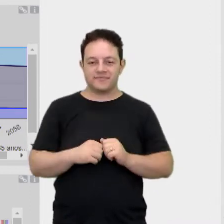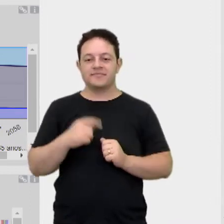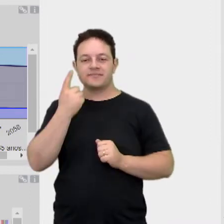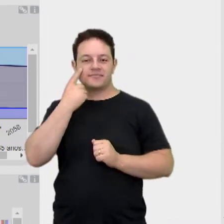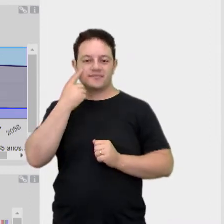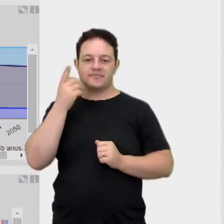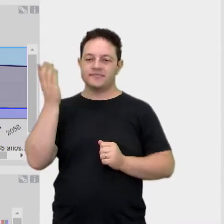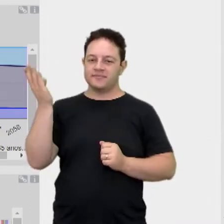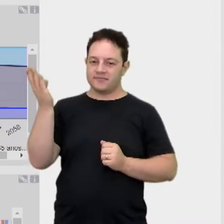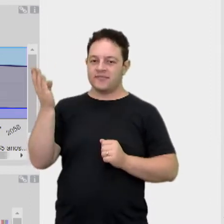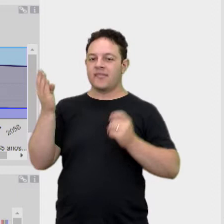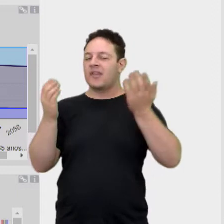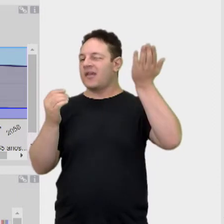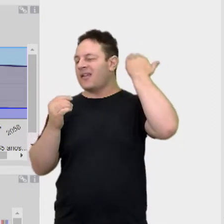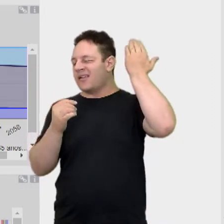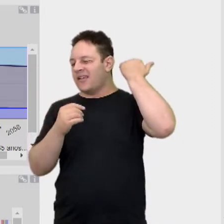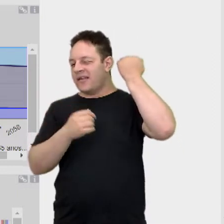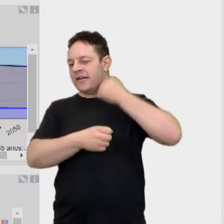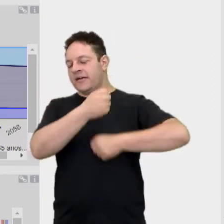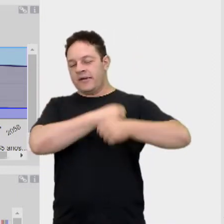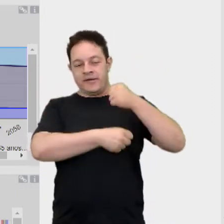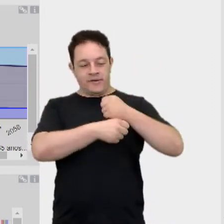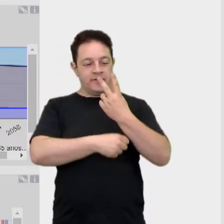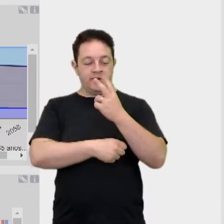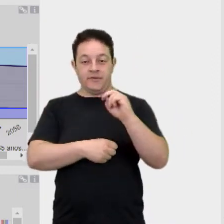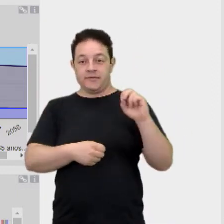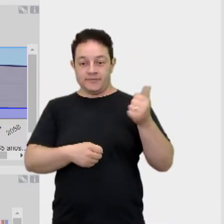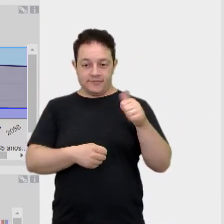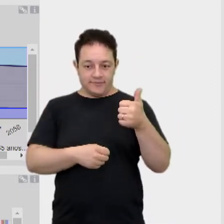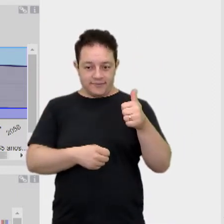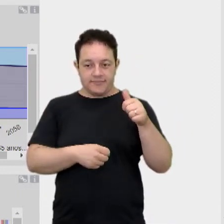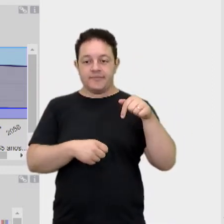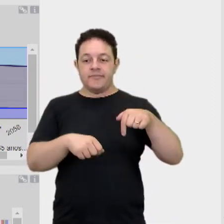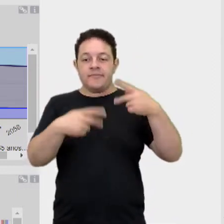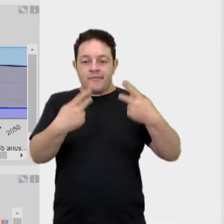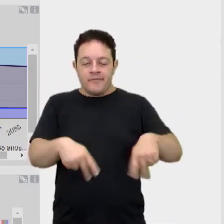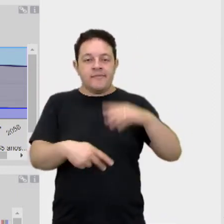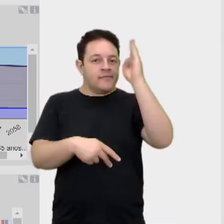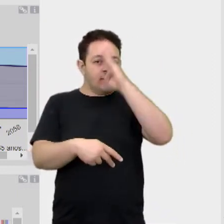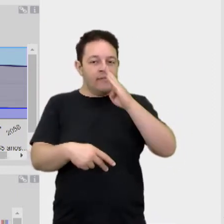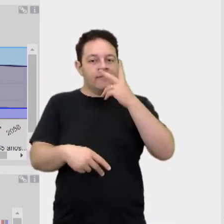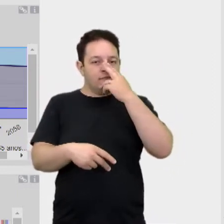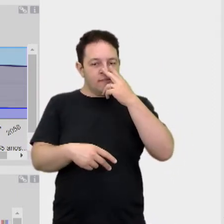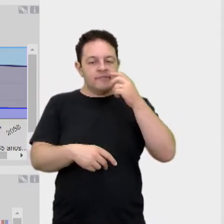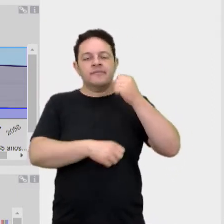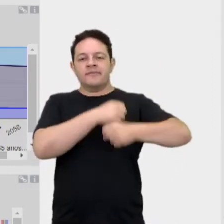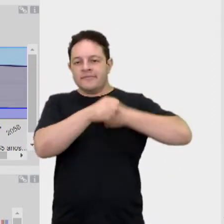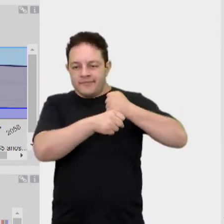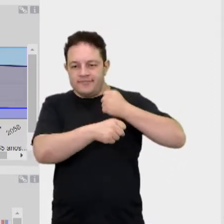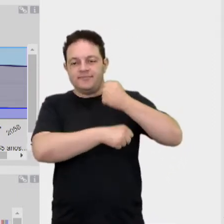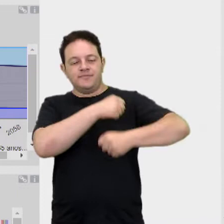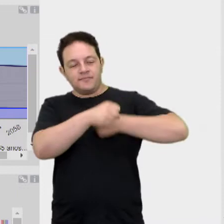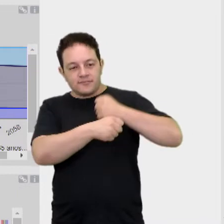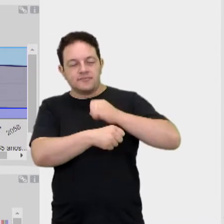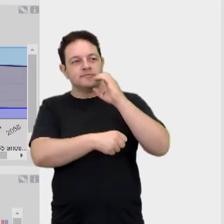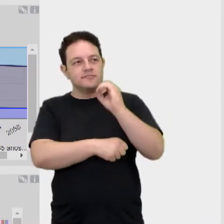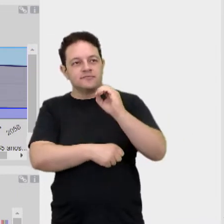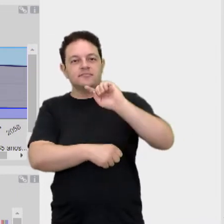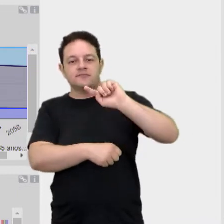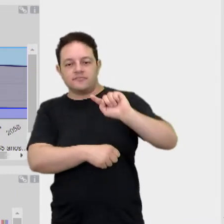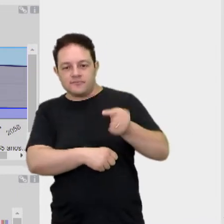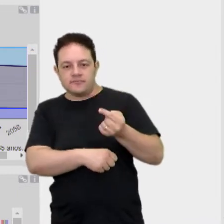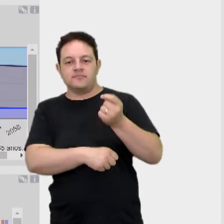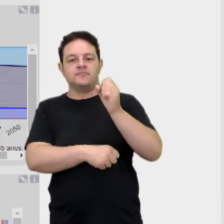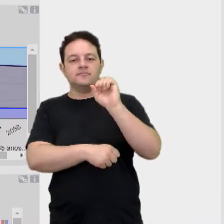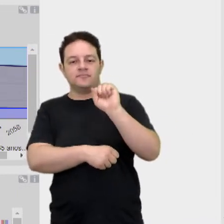gente observa que lá no ano de 2011, a taxa do Brasil de crescimento anual era de